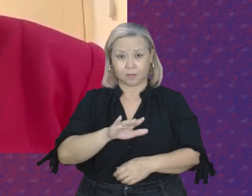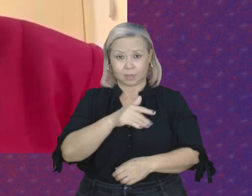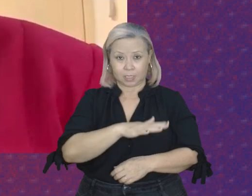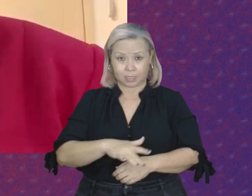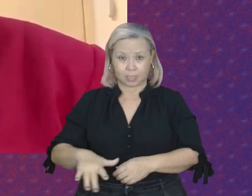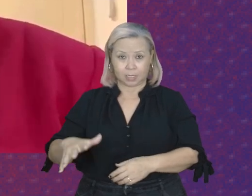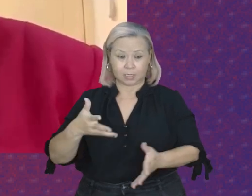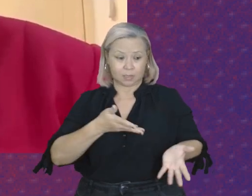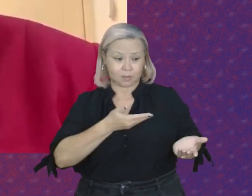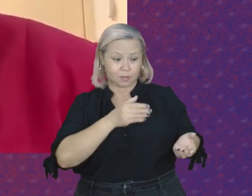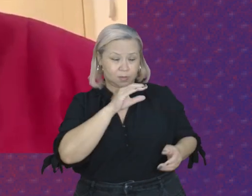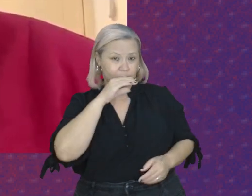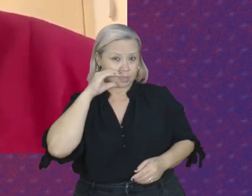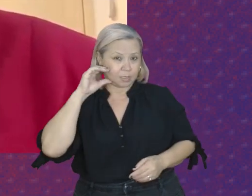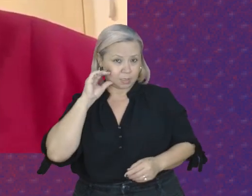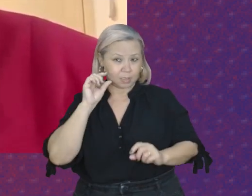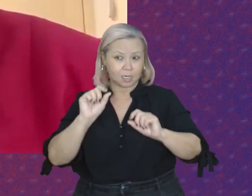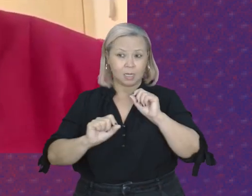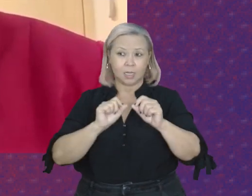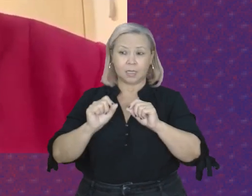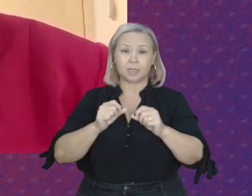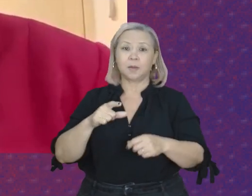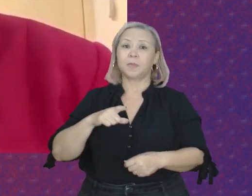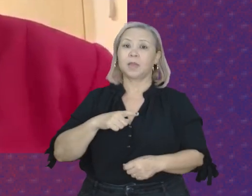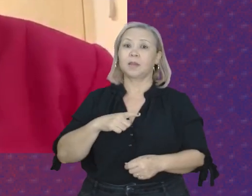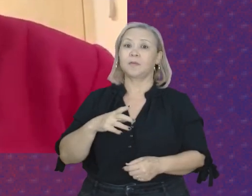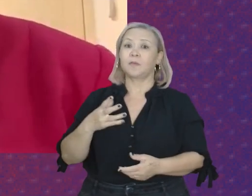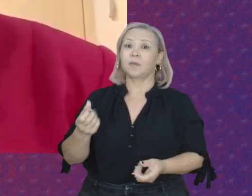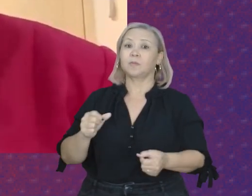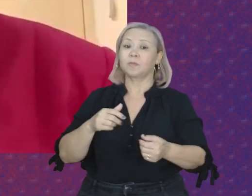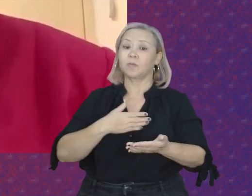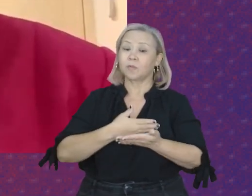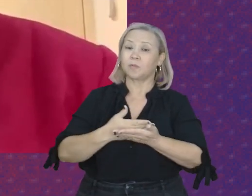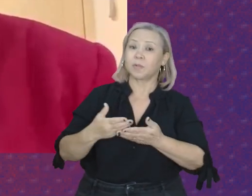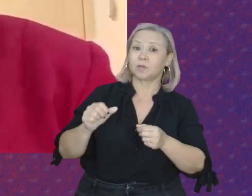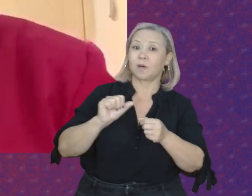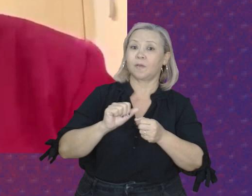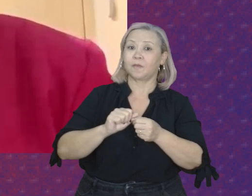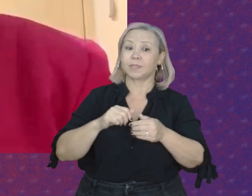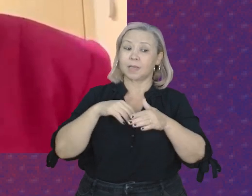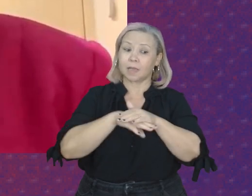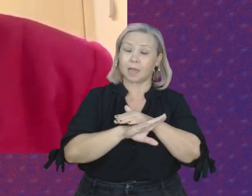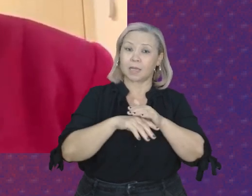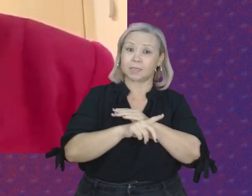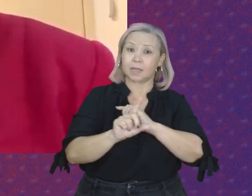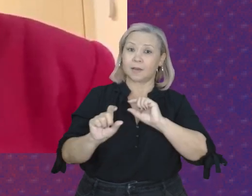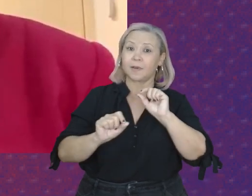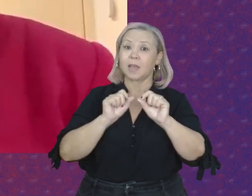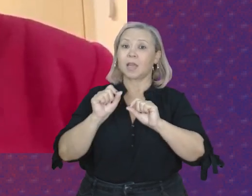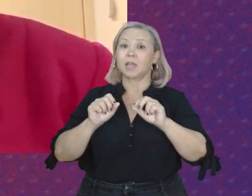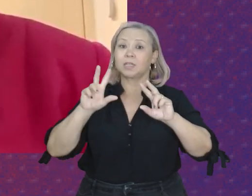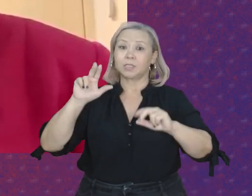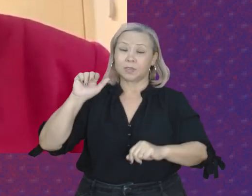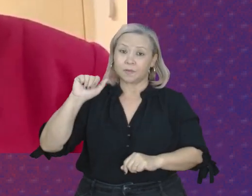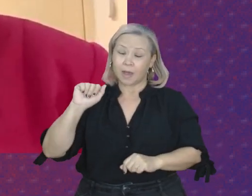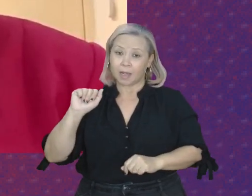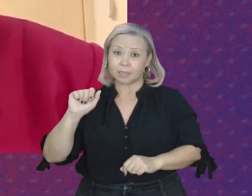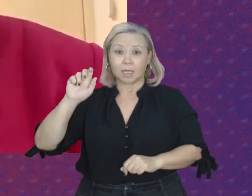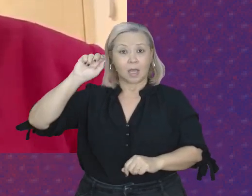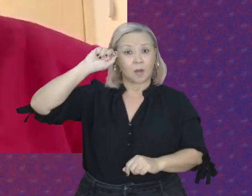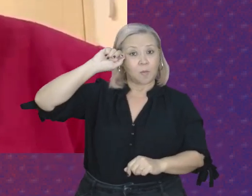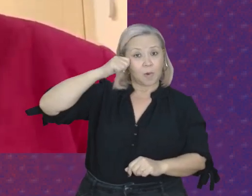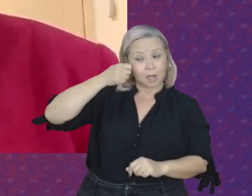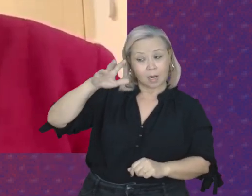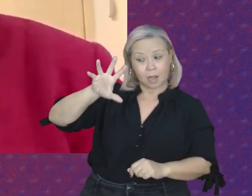adotadas políticas de reserva de vagas para afrodescendentes em concursos públicos, federais e no